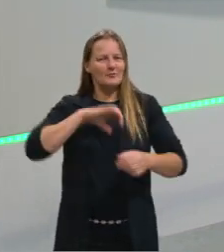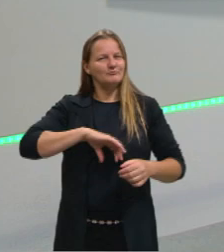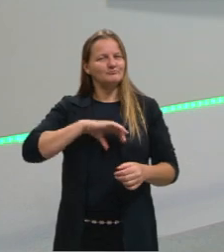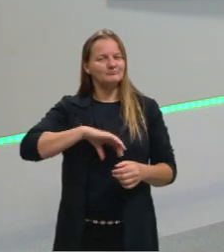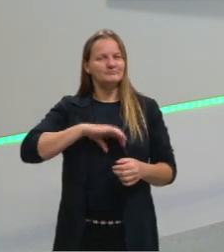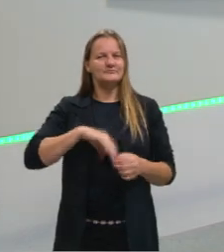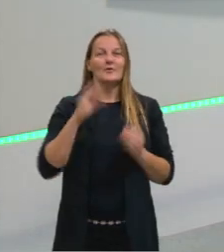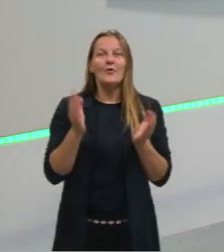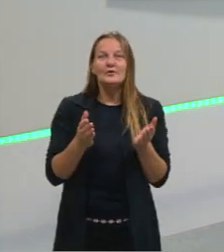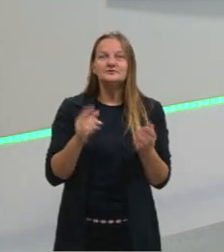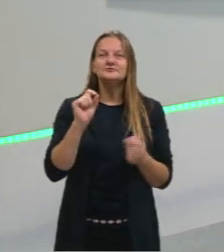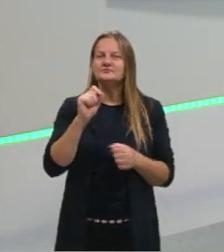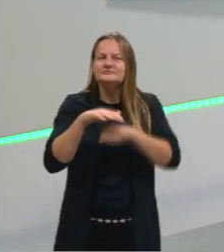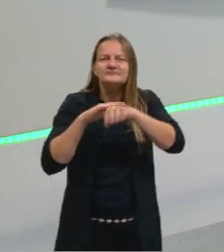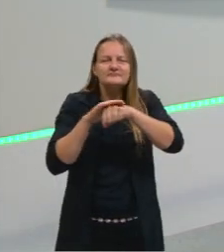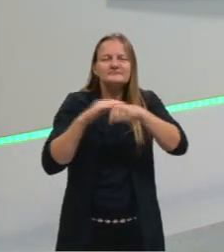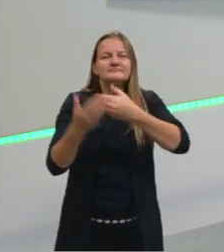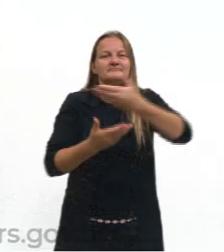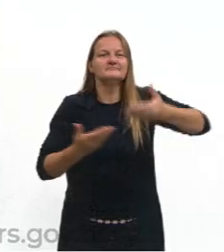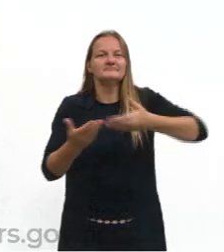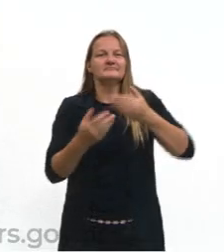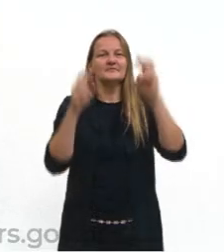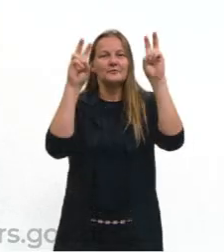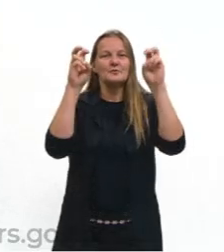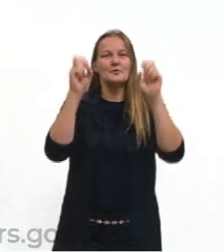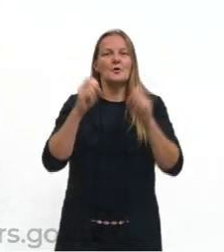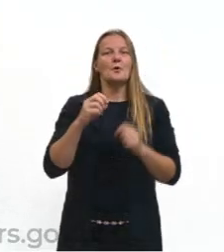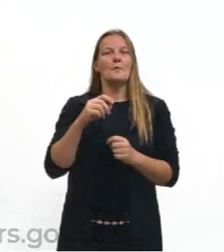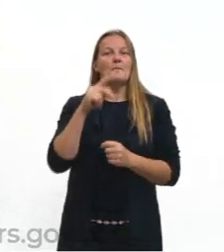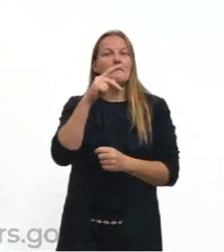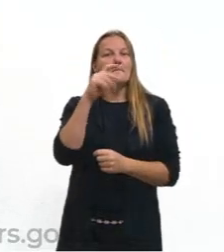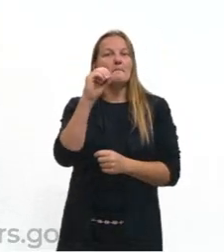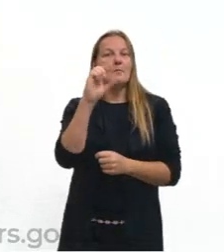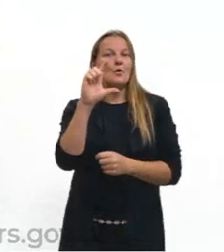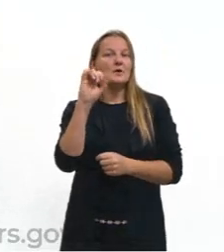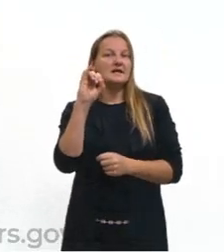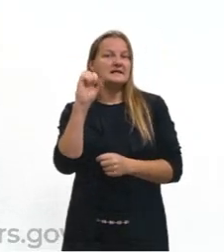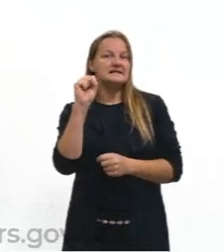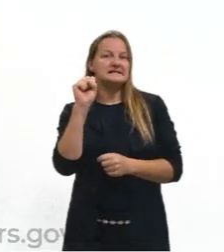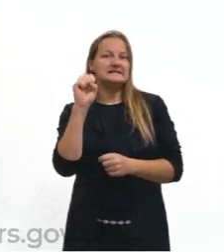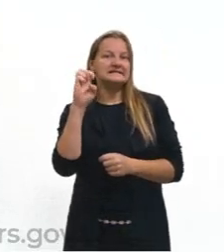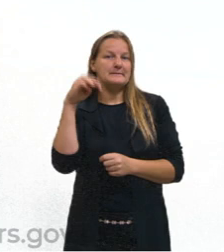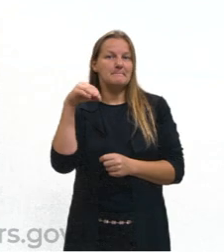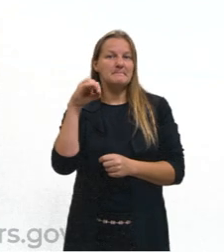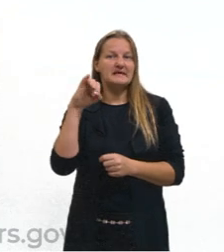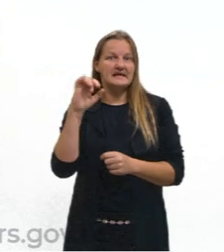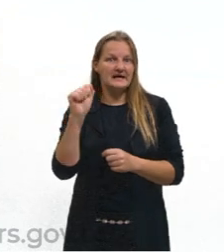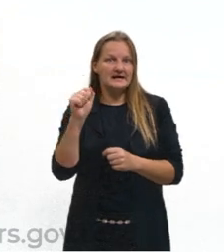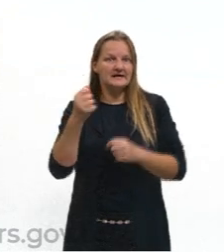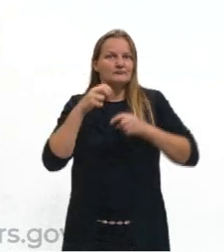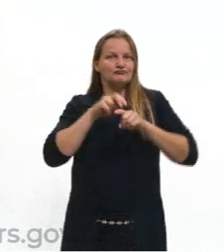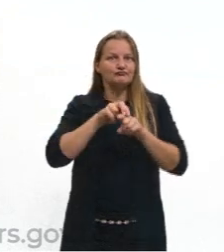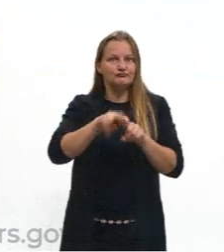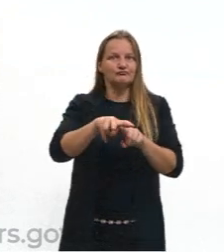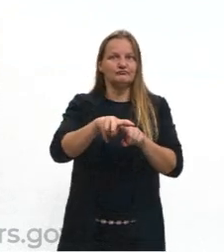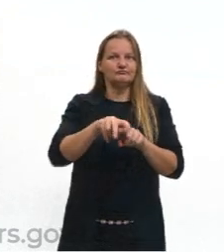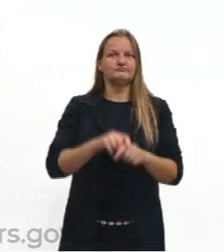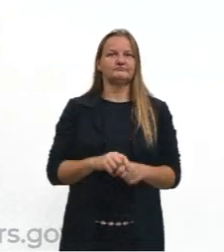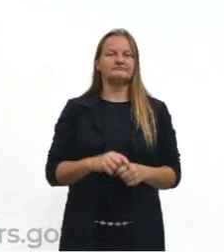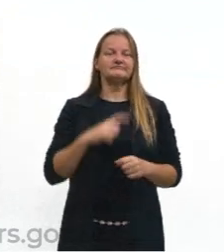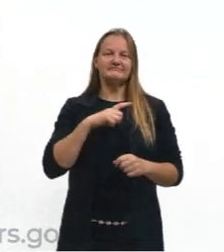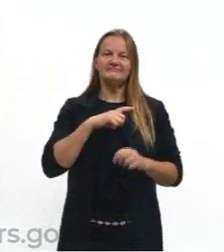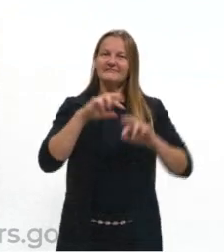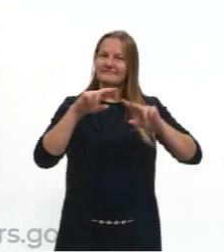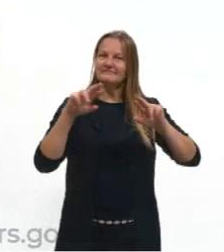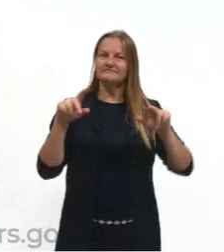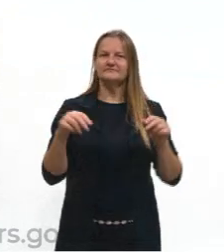e hoje a gente vai falar um pouquinho sobre polissemia e ambiguidade lembrando né que aqui no